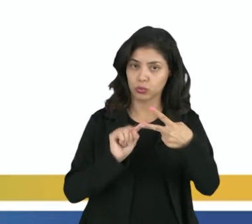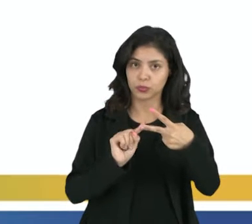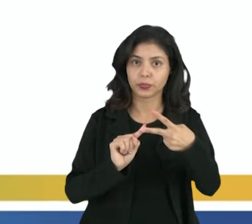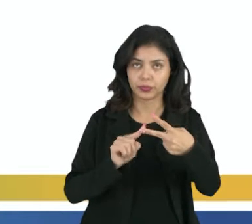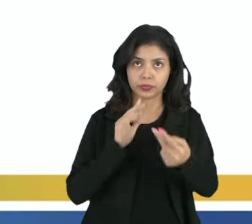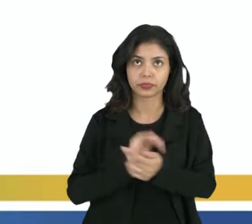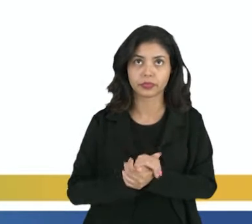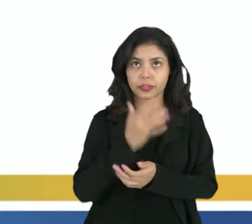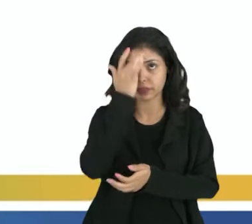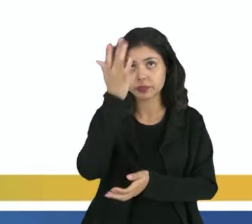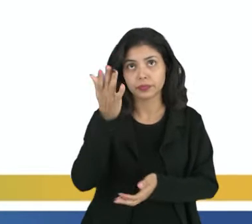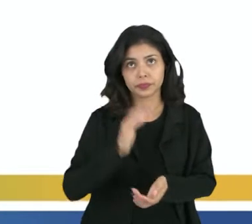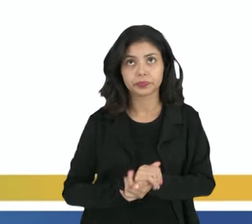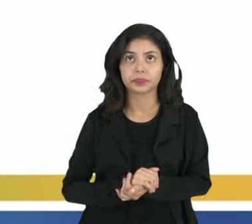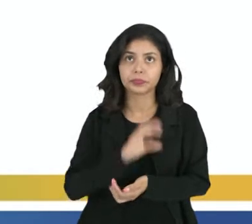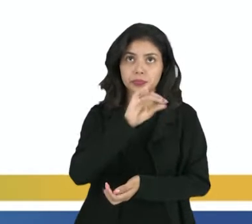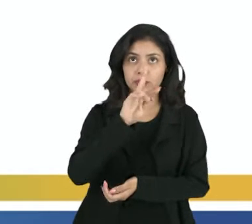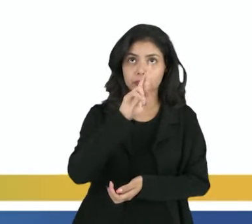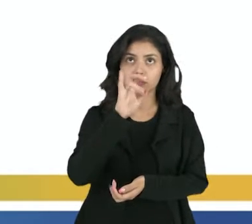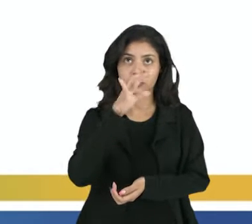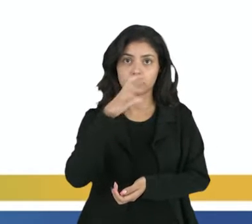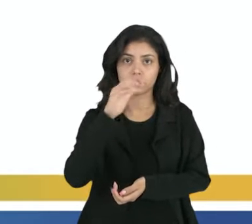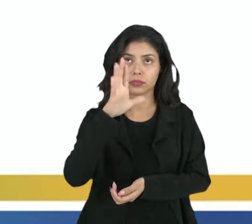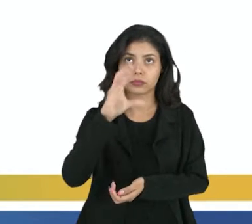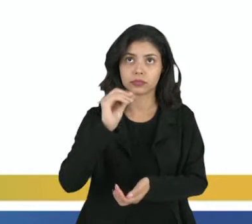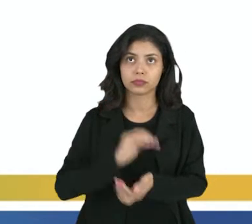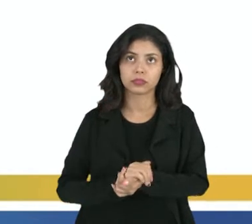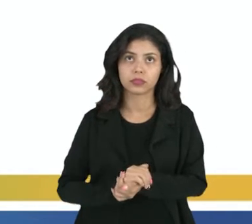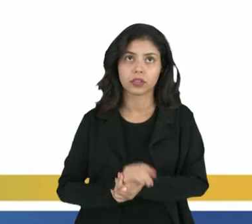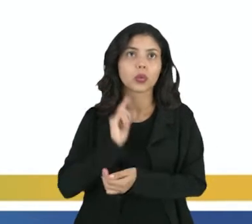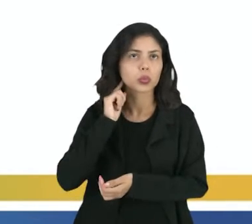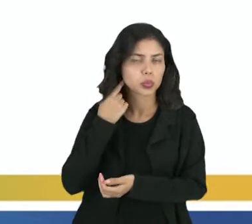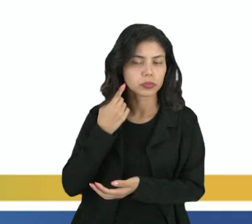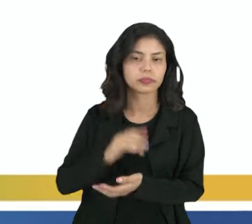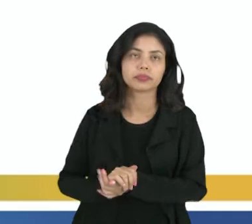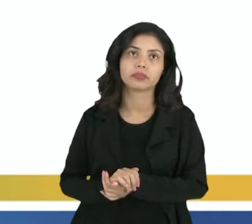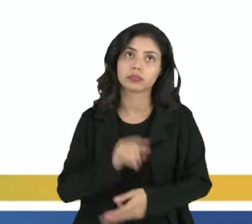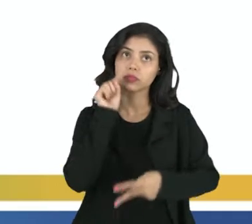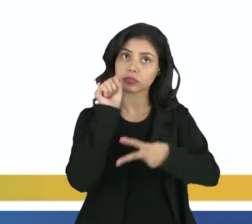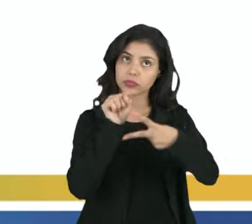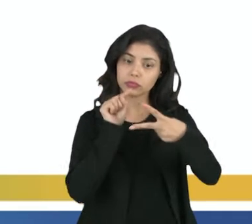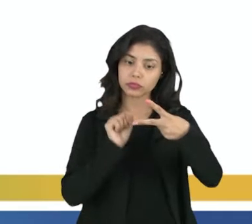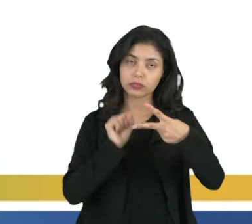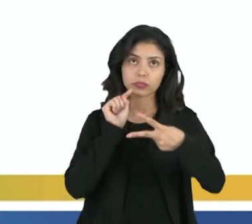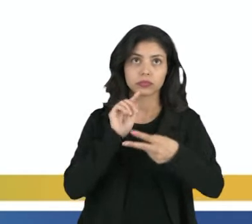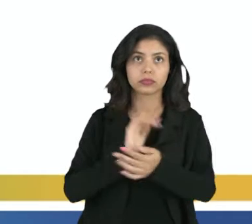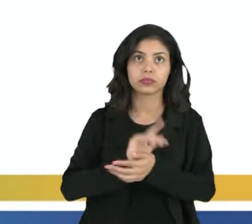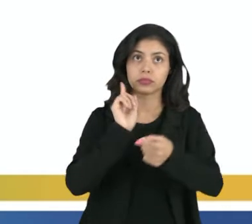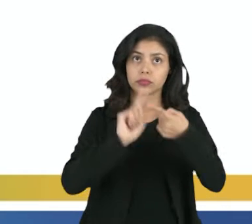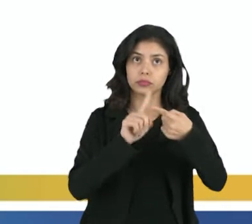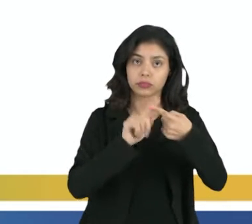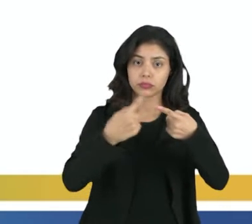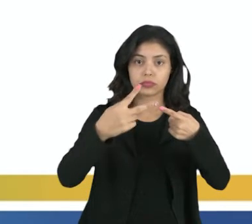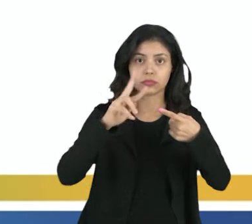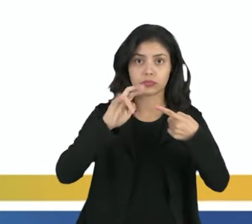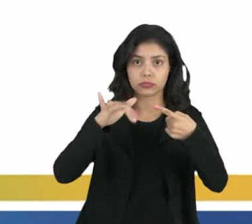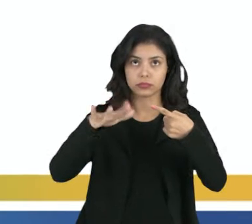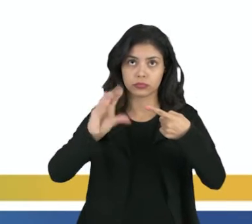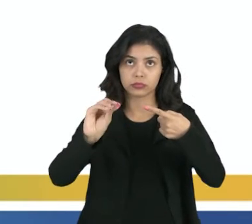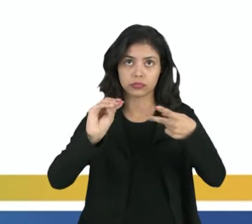tipos de categoria que facilita a classificação desses poluentes que podem ser primários